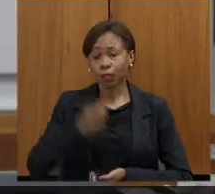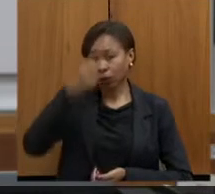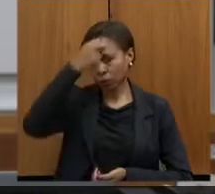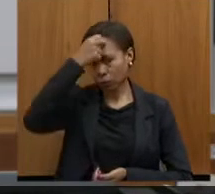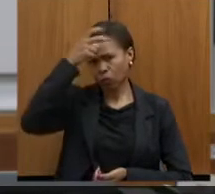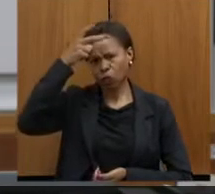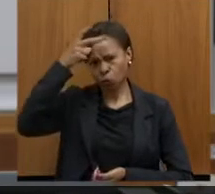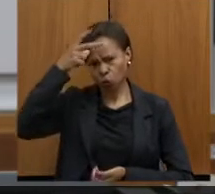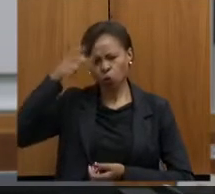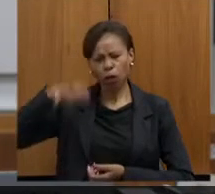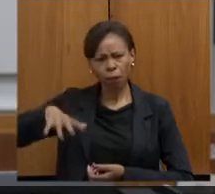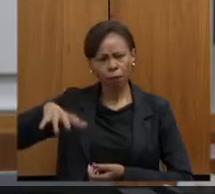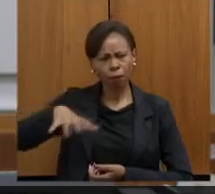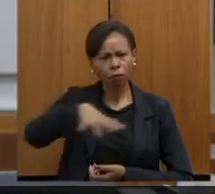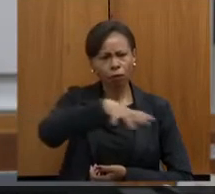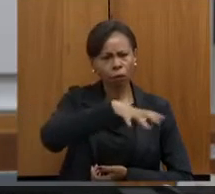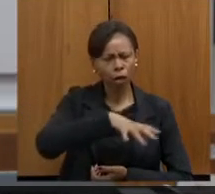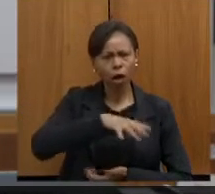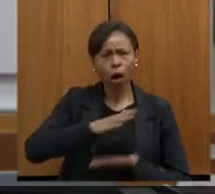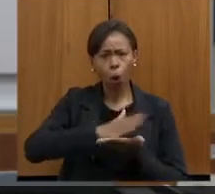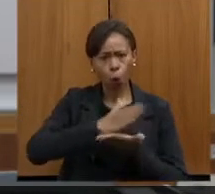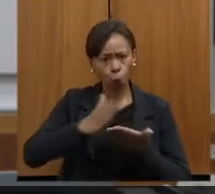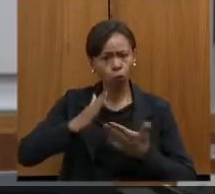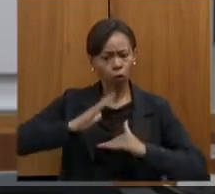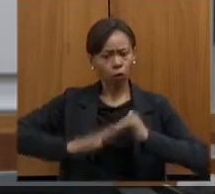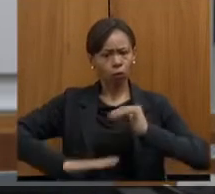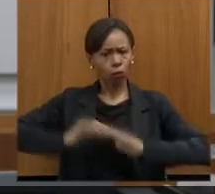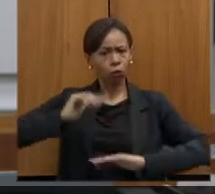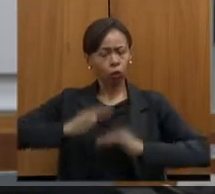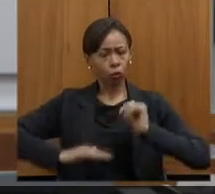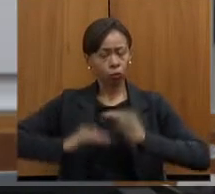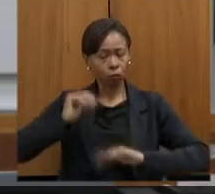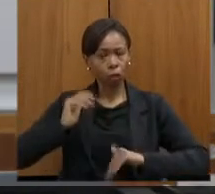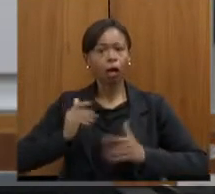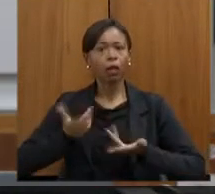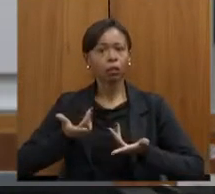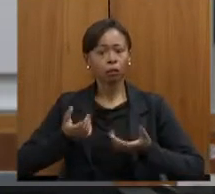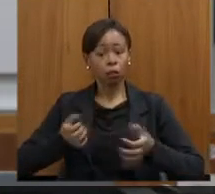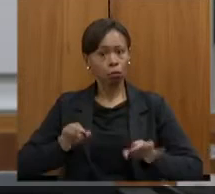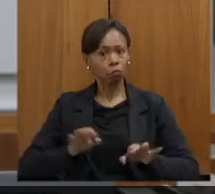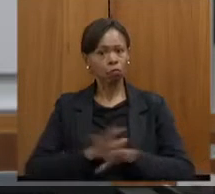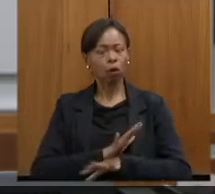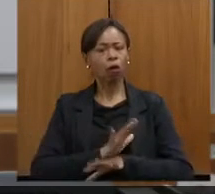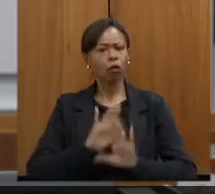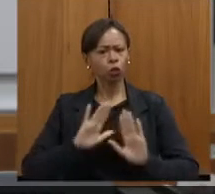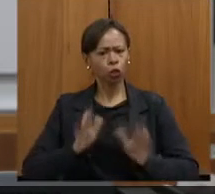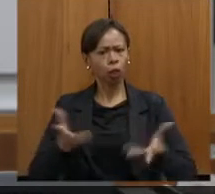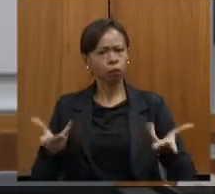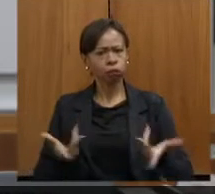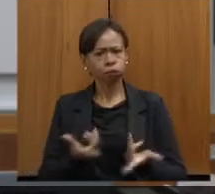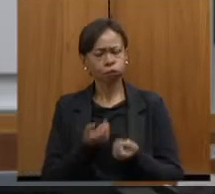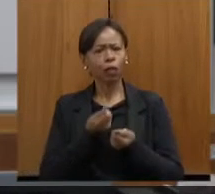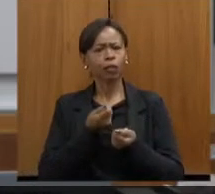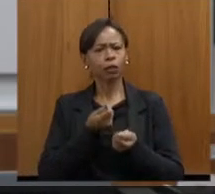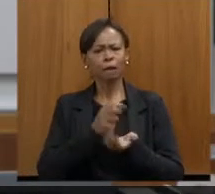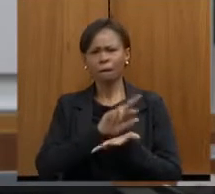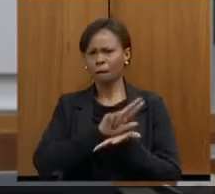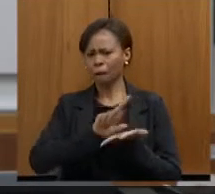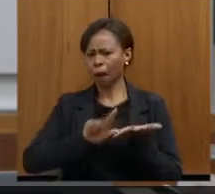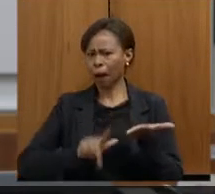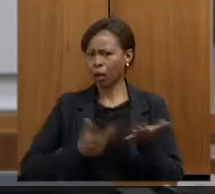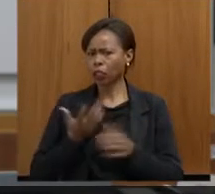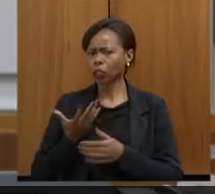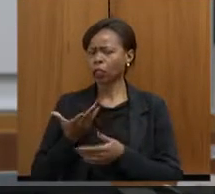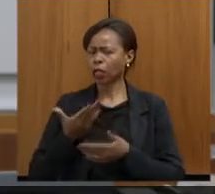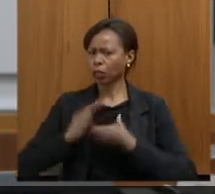Prefeituras grandes têm equipes técnicas muito preparadas, multidisciplinares, mas a gente não vê essa